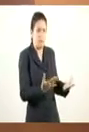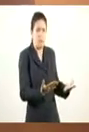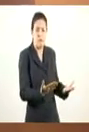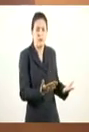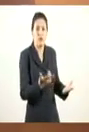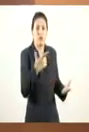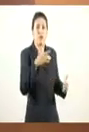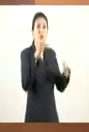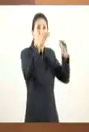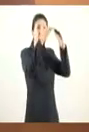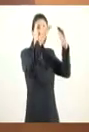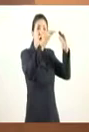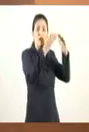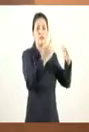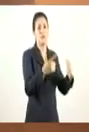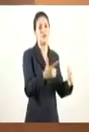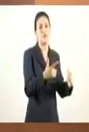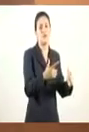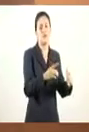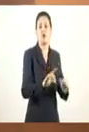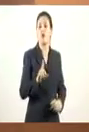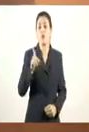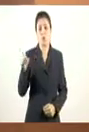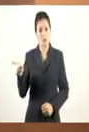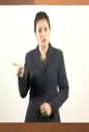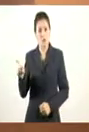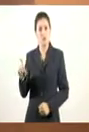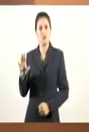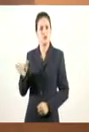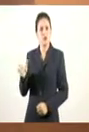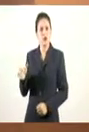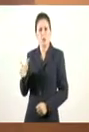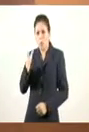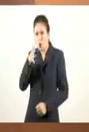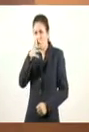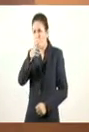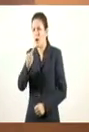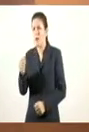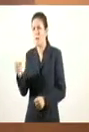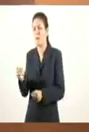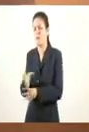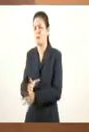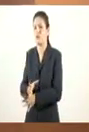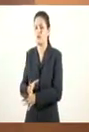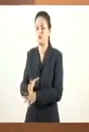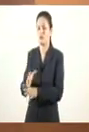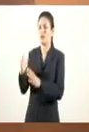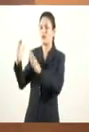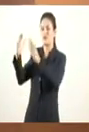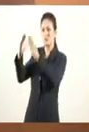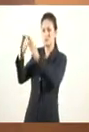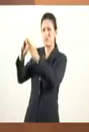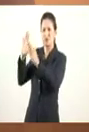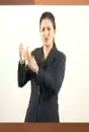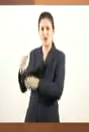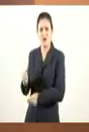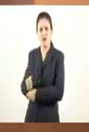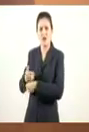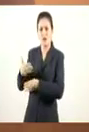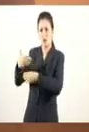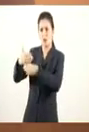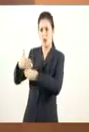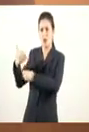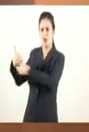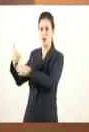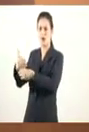para cobrir. O outro está até coberto, pronto, faltando umas partes de parede, piso,